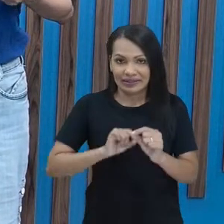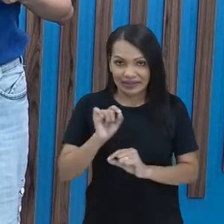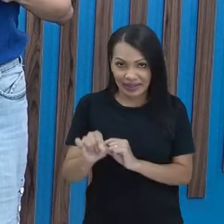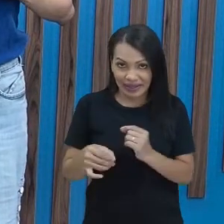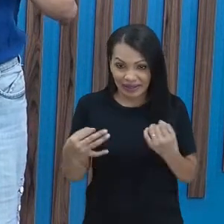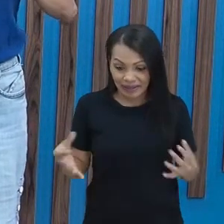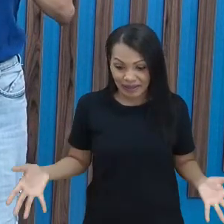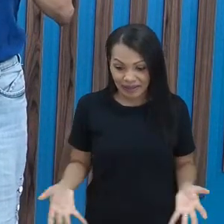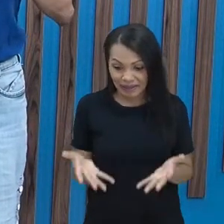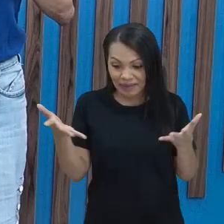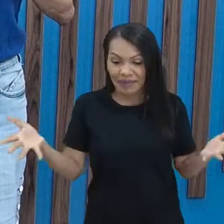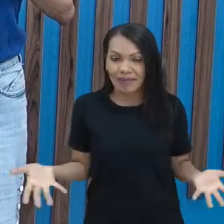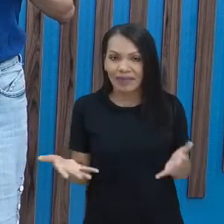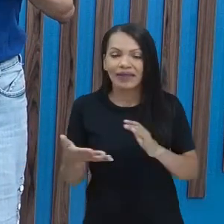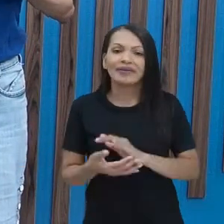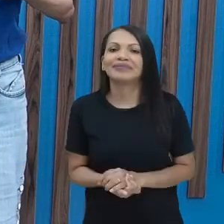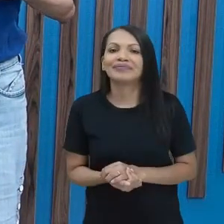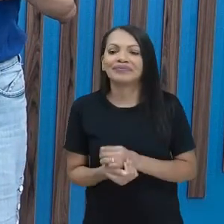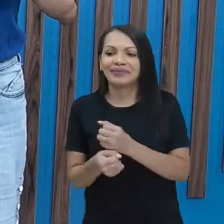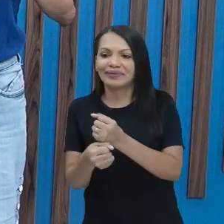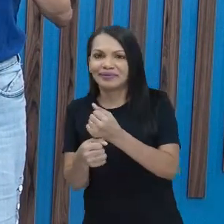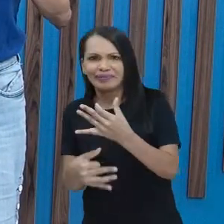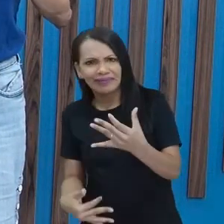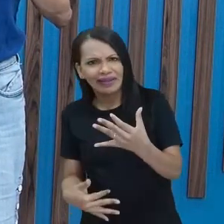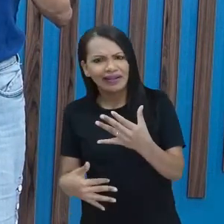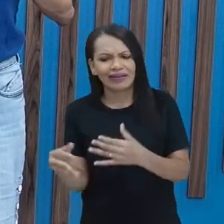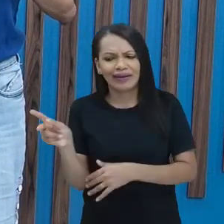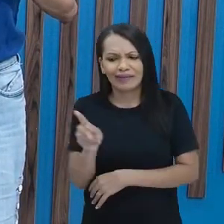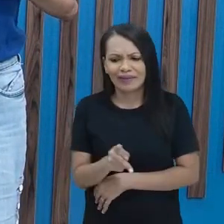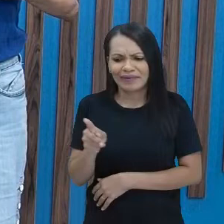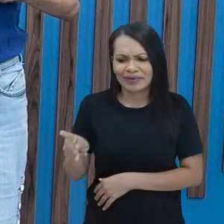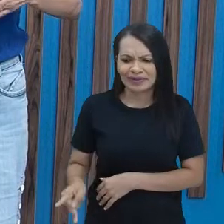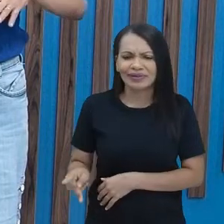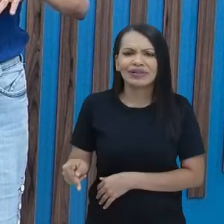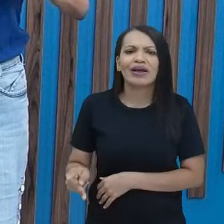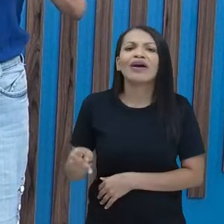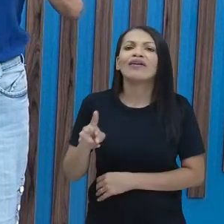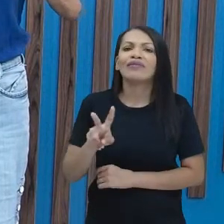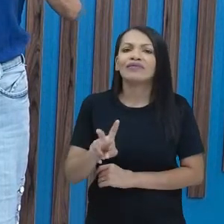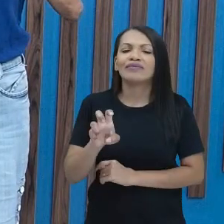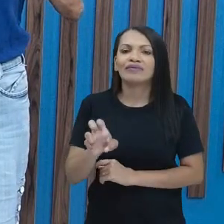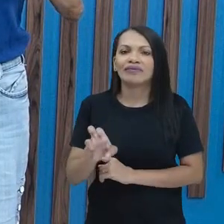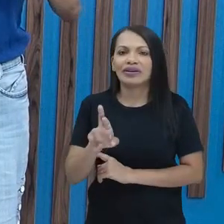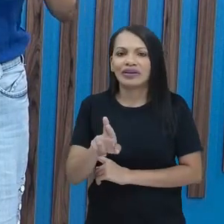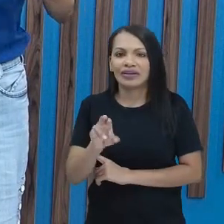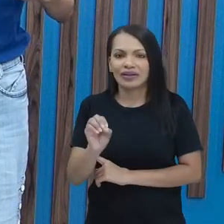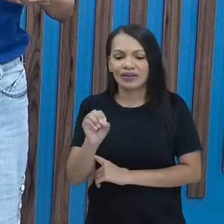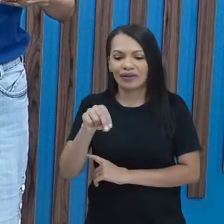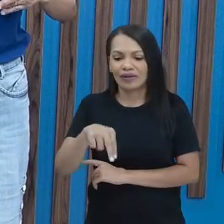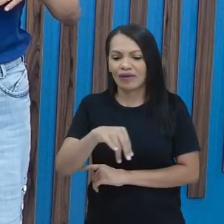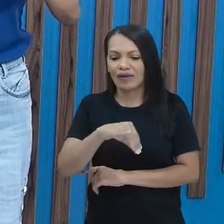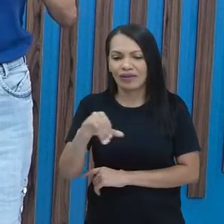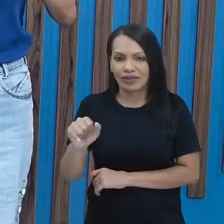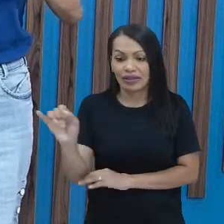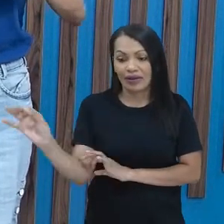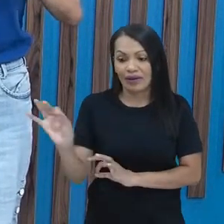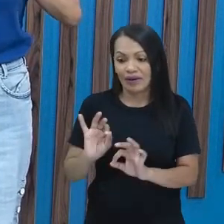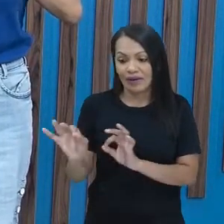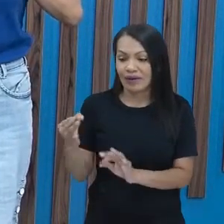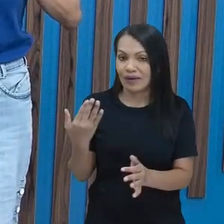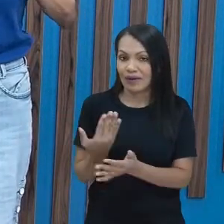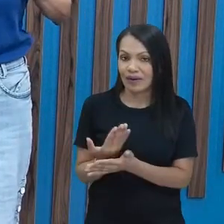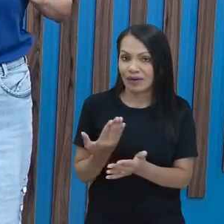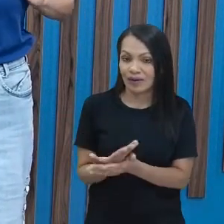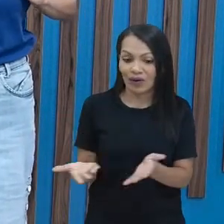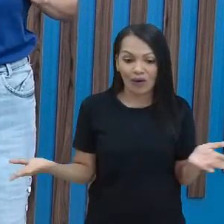efetividade, tá? No chat, a professora Verônica, né, já está organizada aí para a aula dela, que